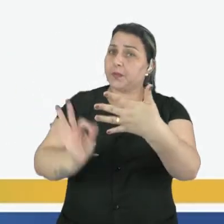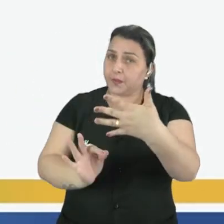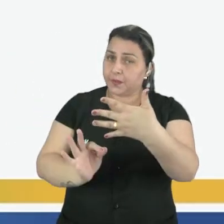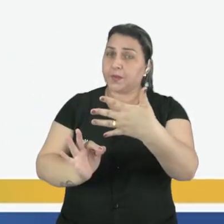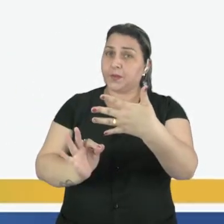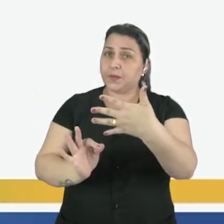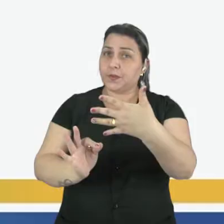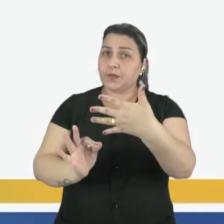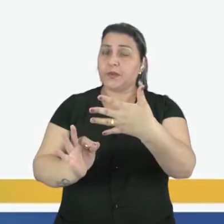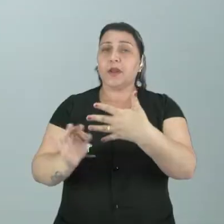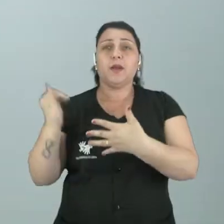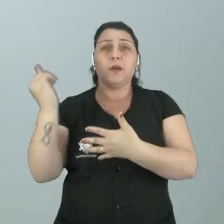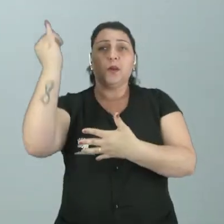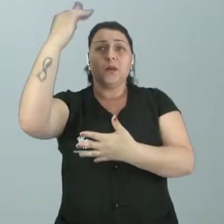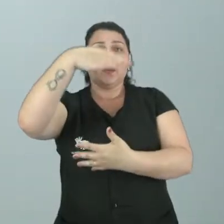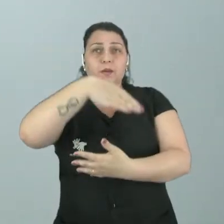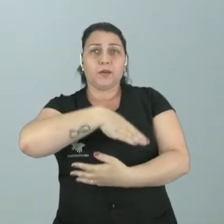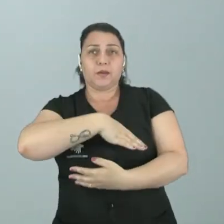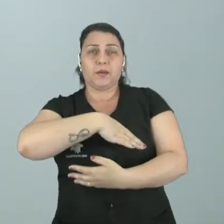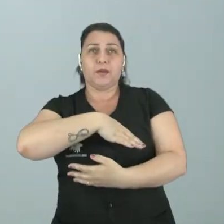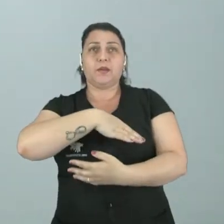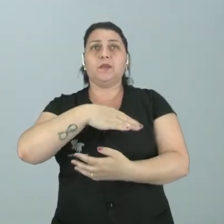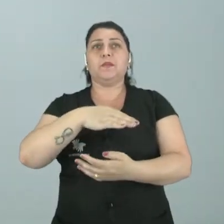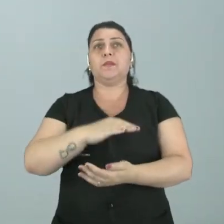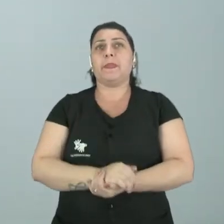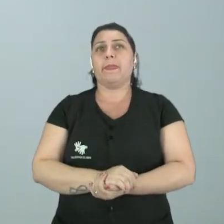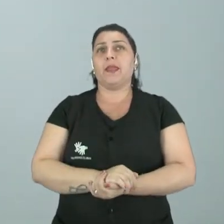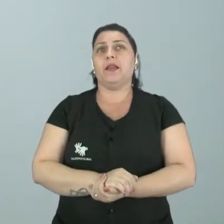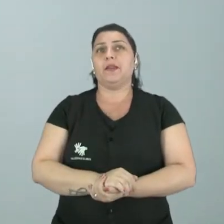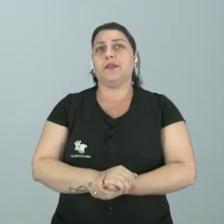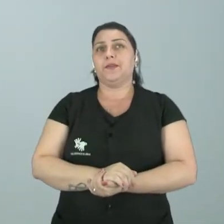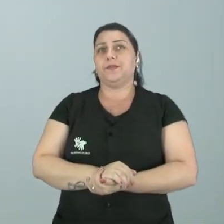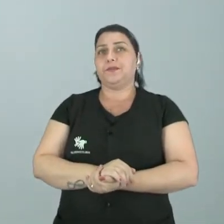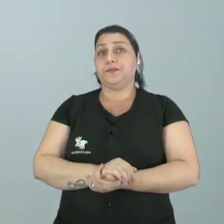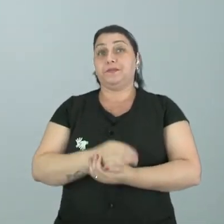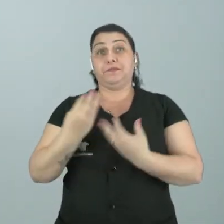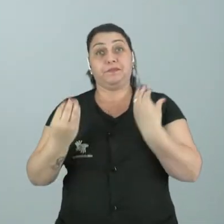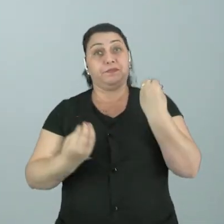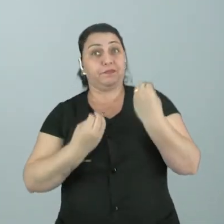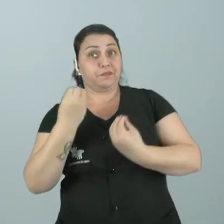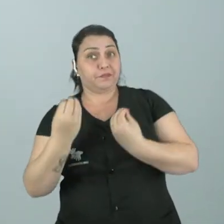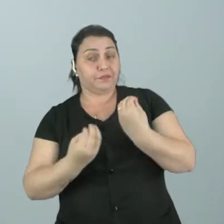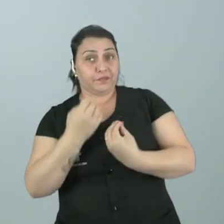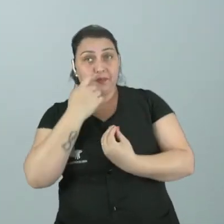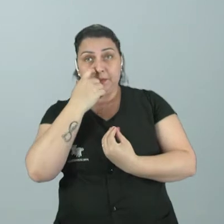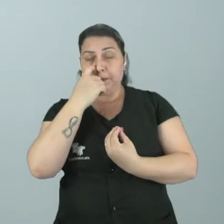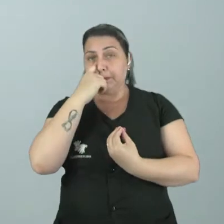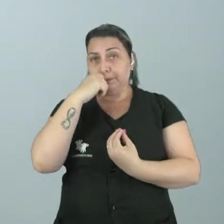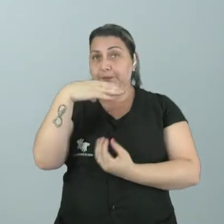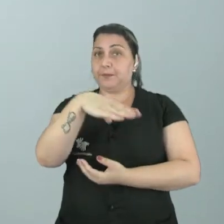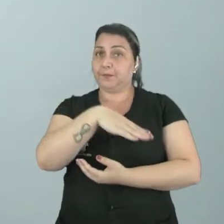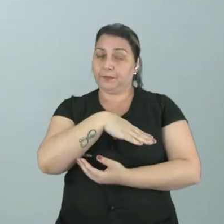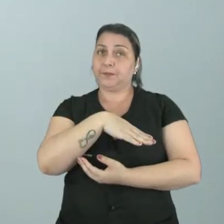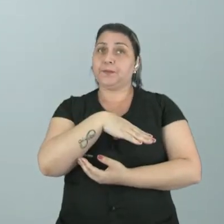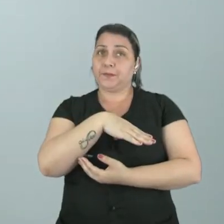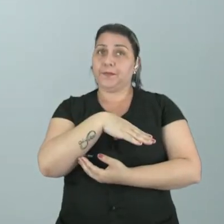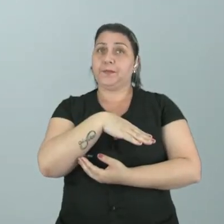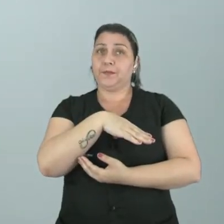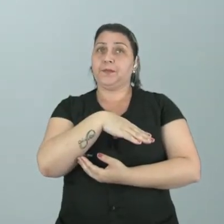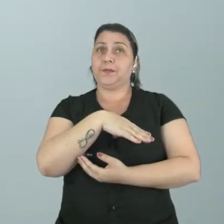vamos então para o outro conceito que a gente precisa entender. Vimos metropolização, que é o processo até